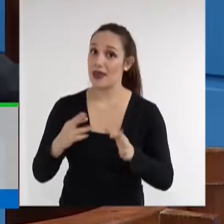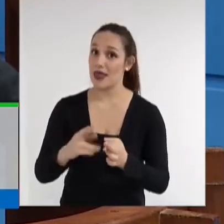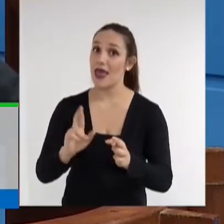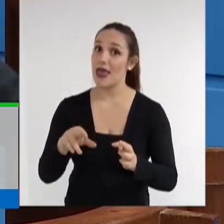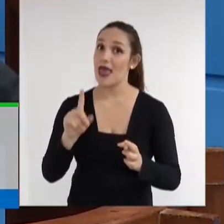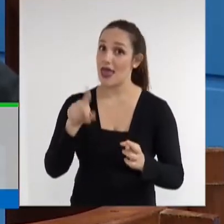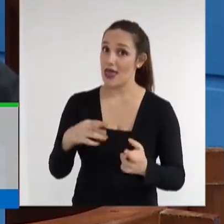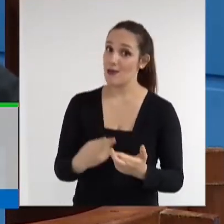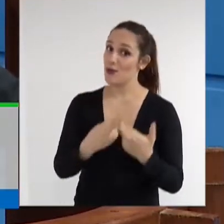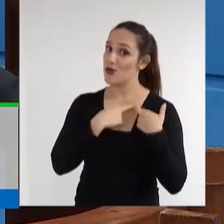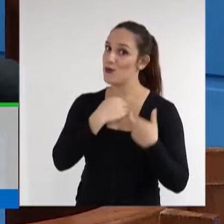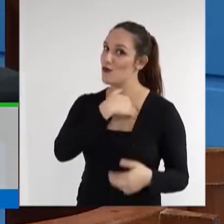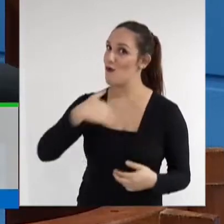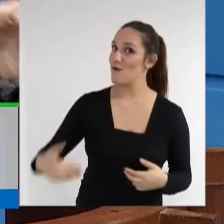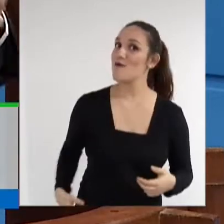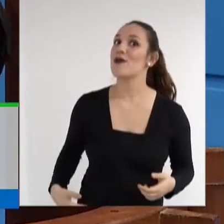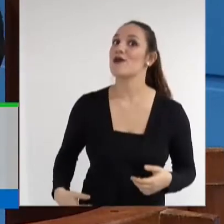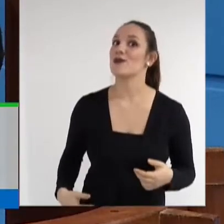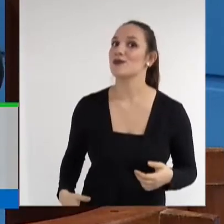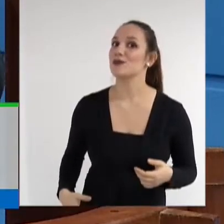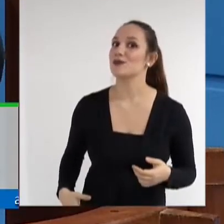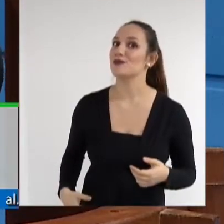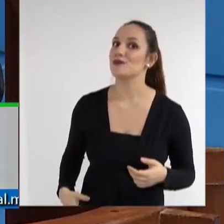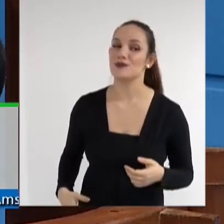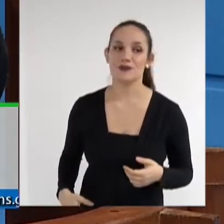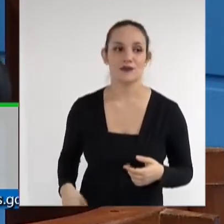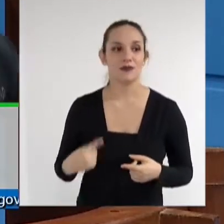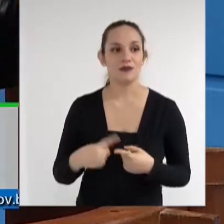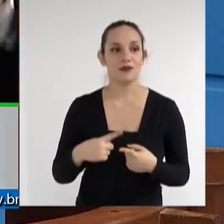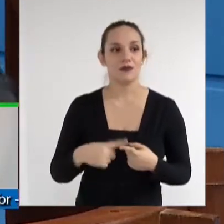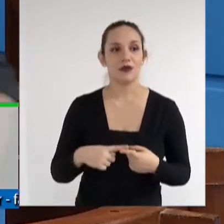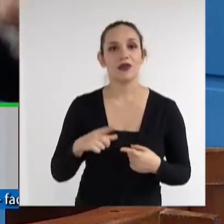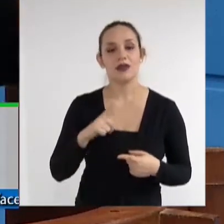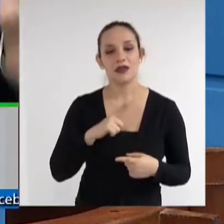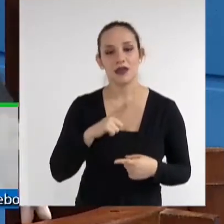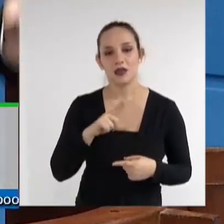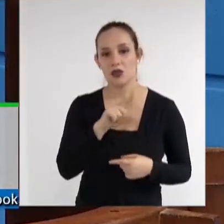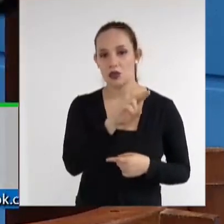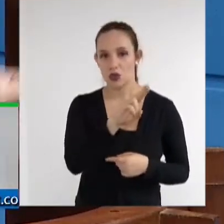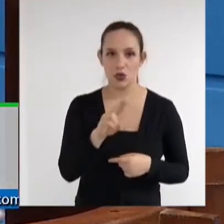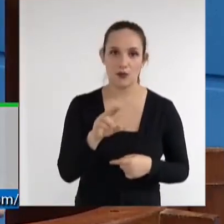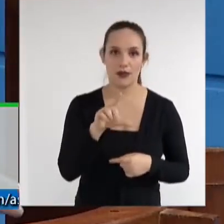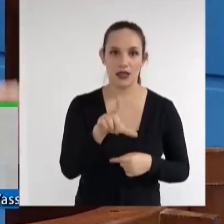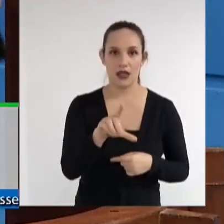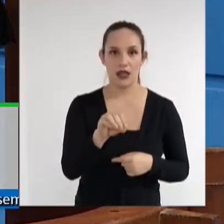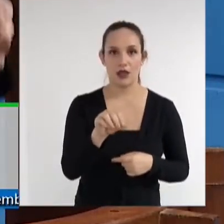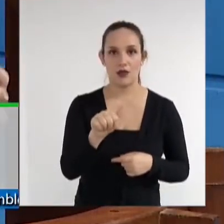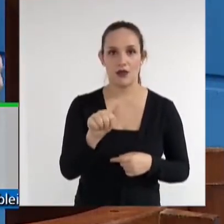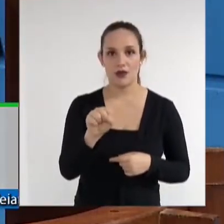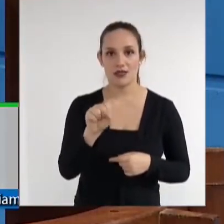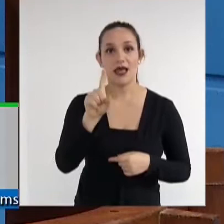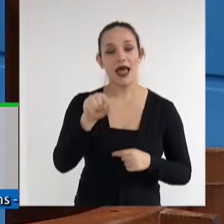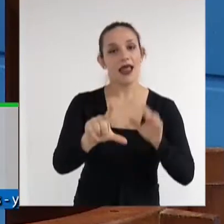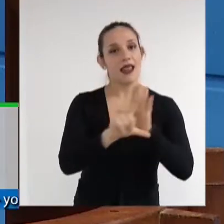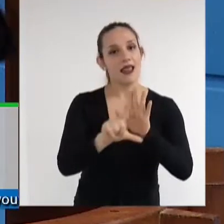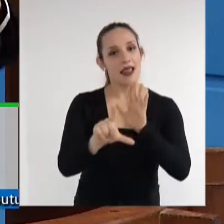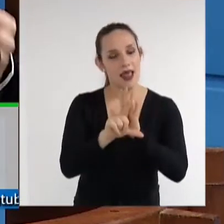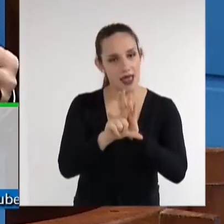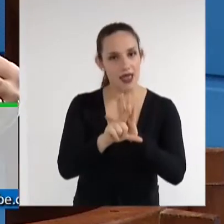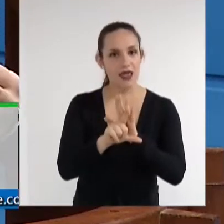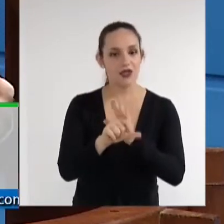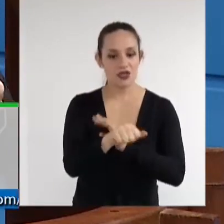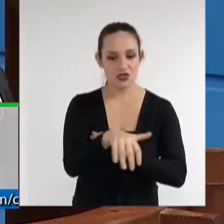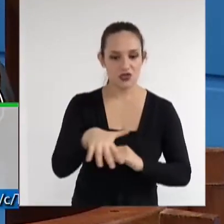governamental, porque nós temos a LOAS, Lei Orgânica da Assistência Social no Brasil, que estabelece a